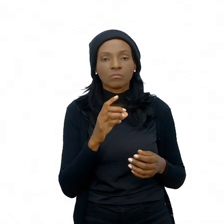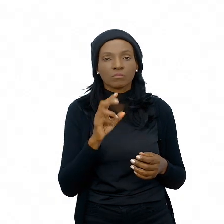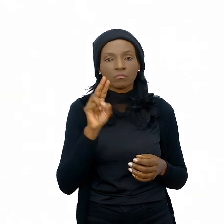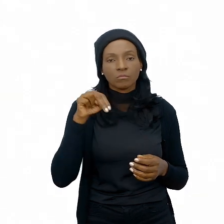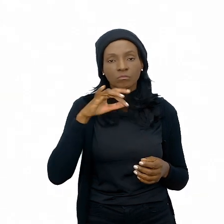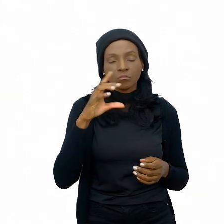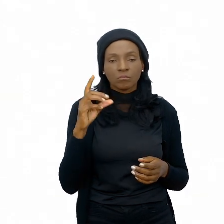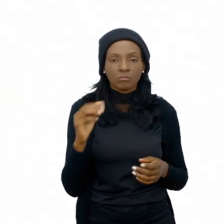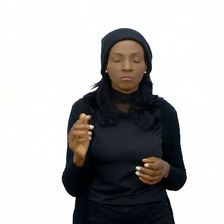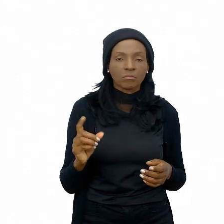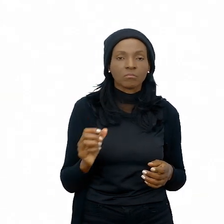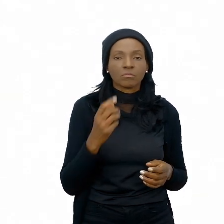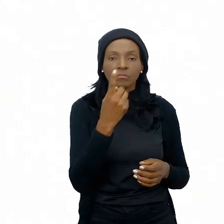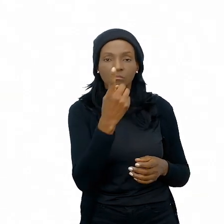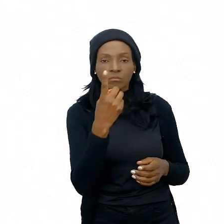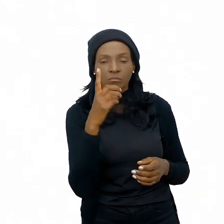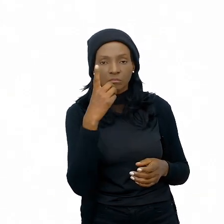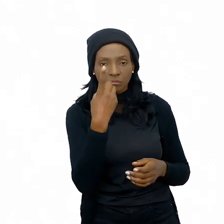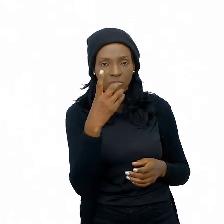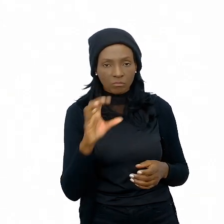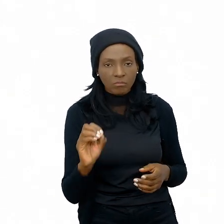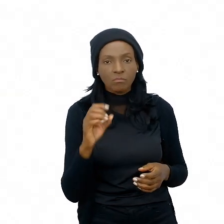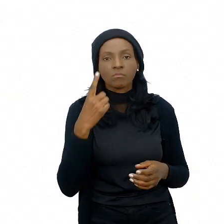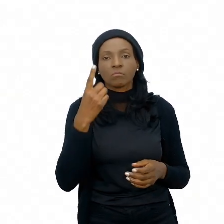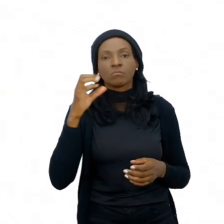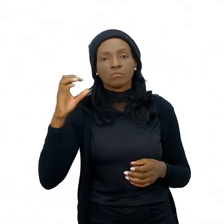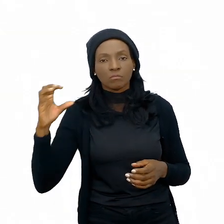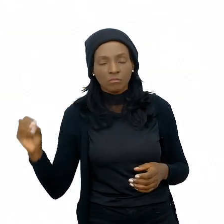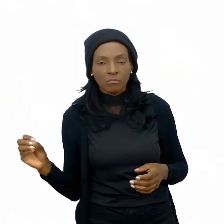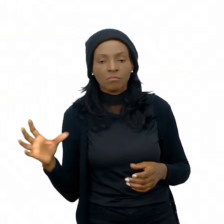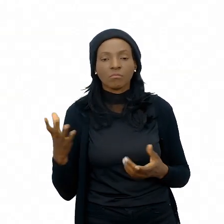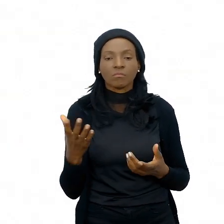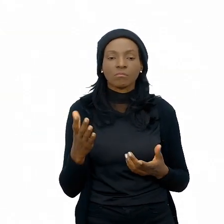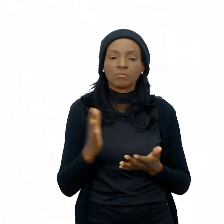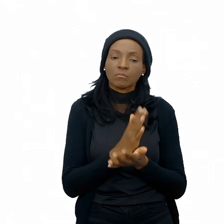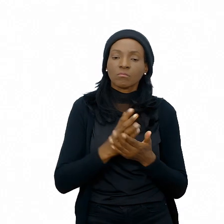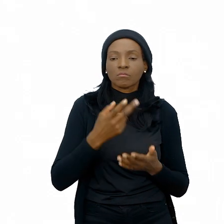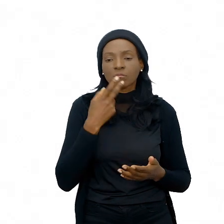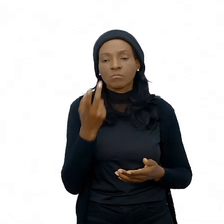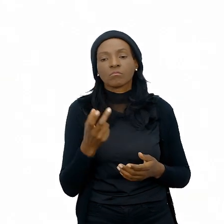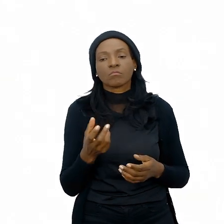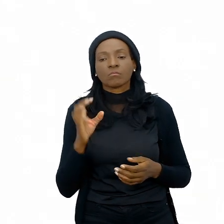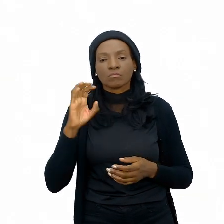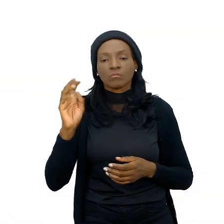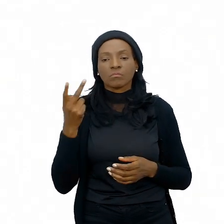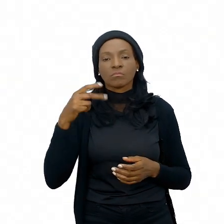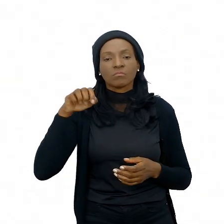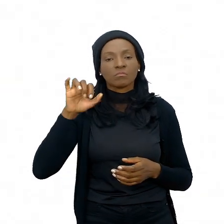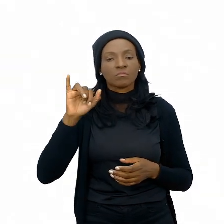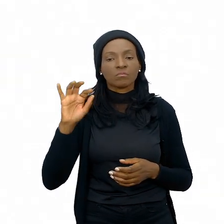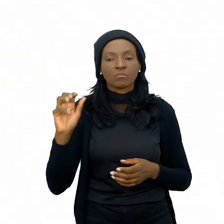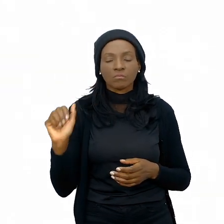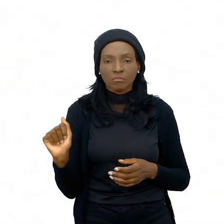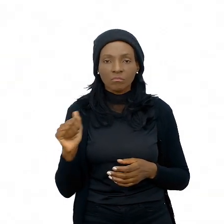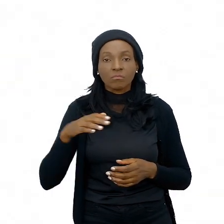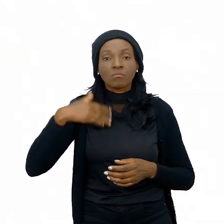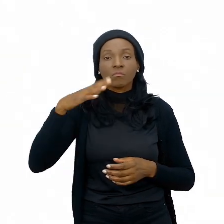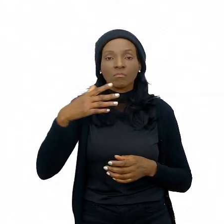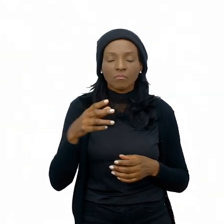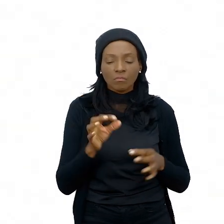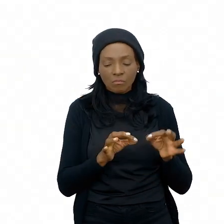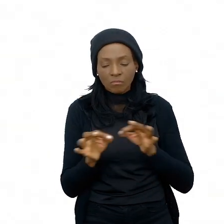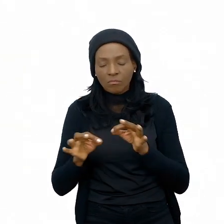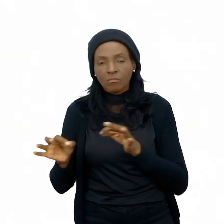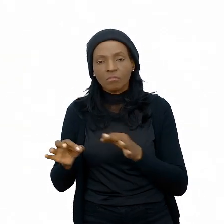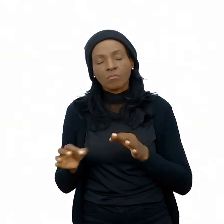milhar exatas, ou alguns chamam de cheias, para depois construírem a sequência nos